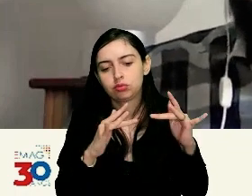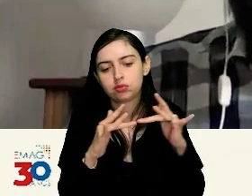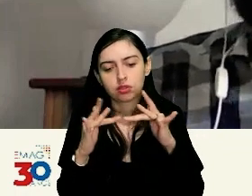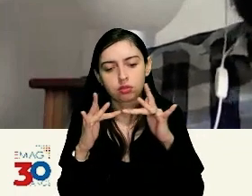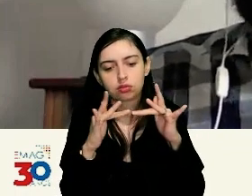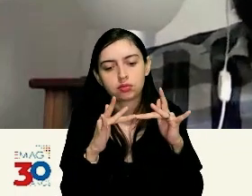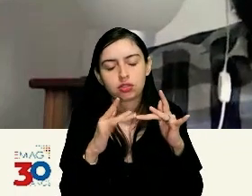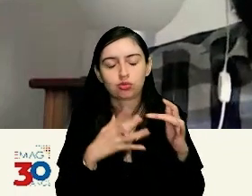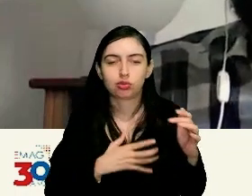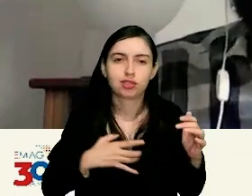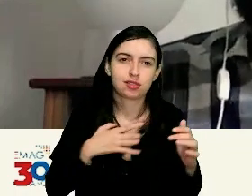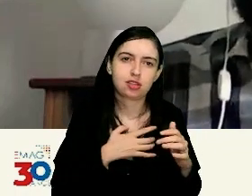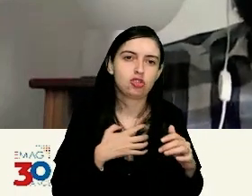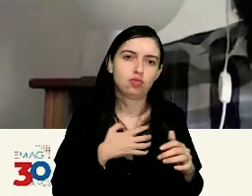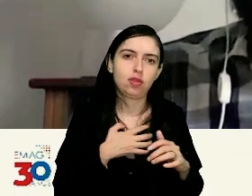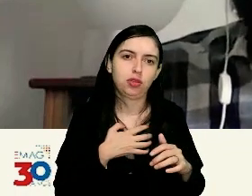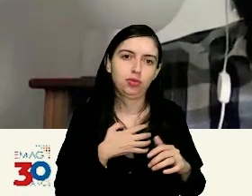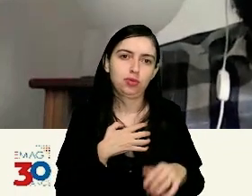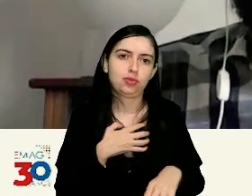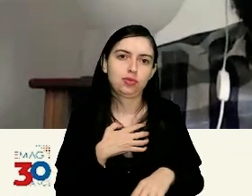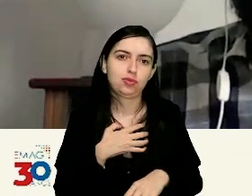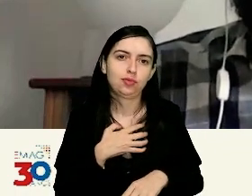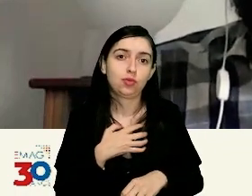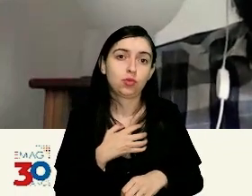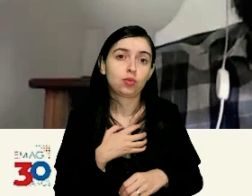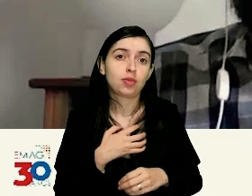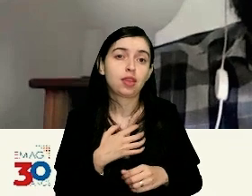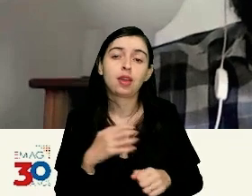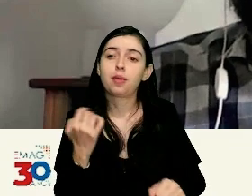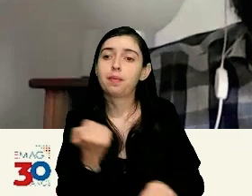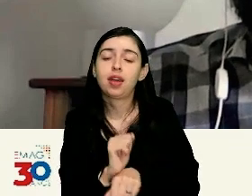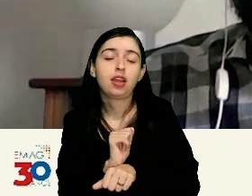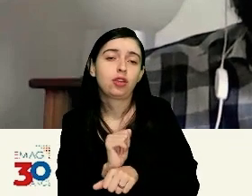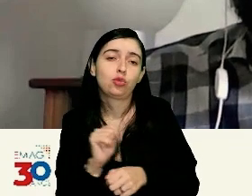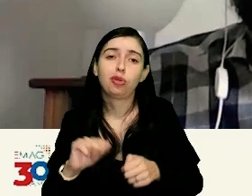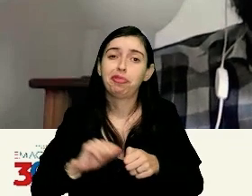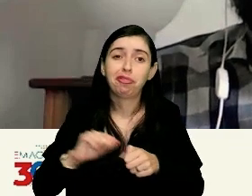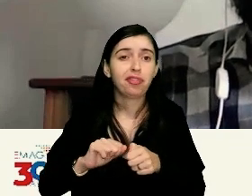sentimentos, ao que eles deixaram de fazer com as pessoas.